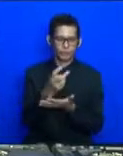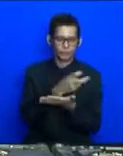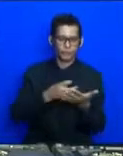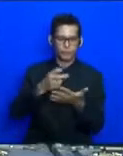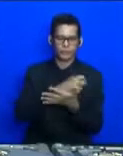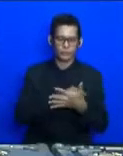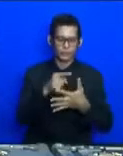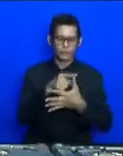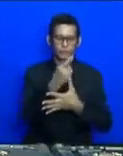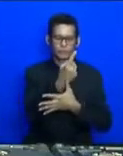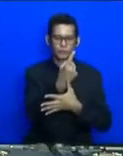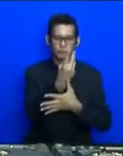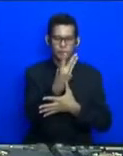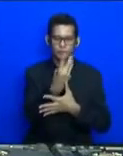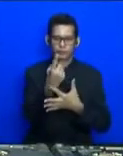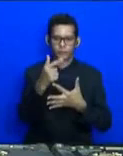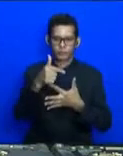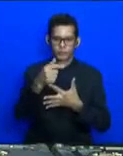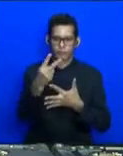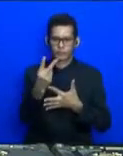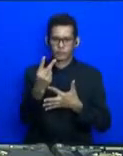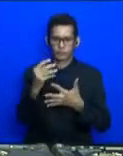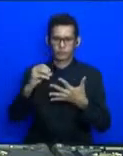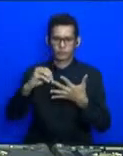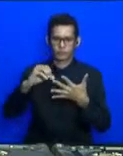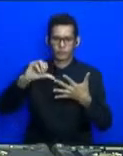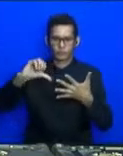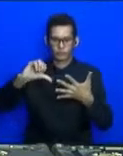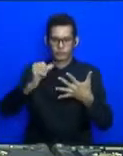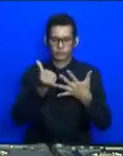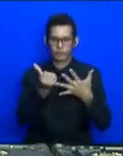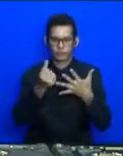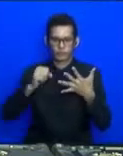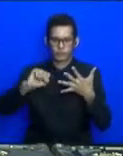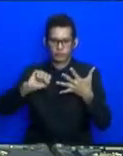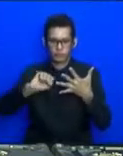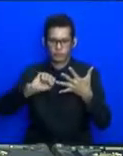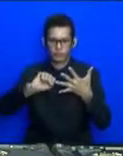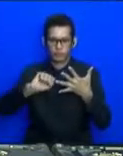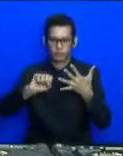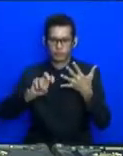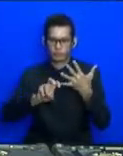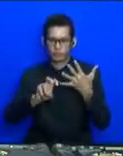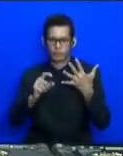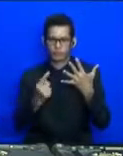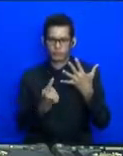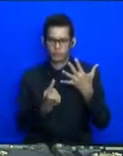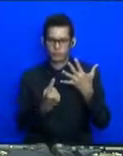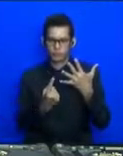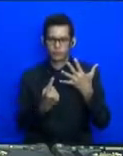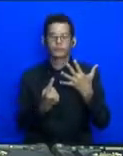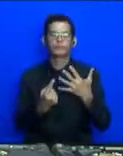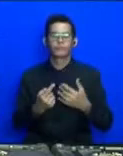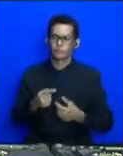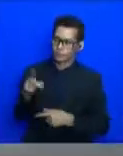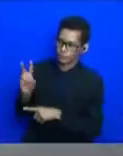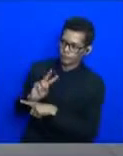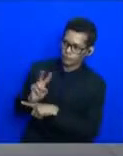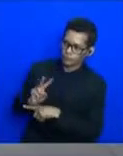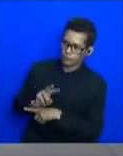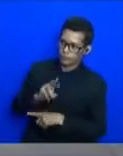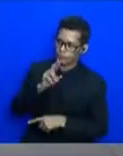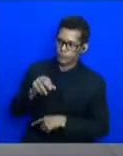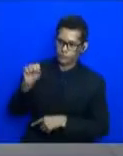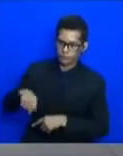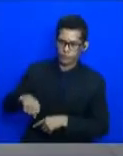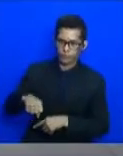Quina. 13, 72, 09, 68 e 51. As auditoras